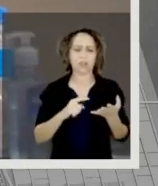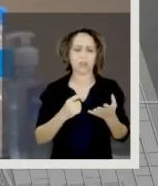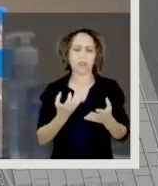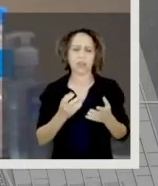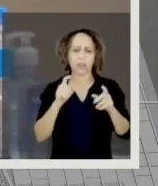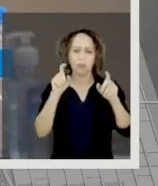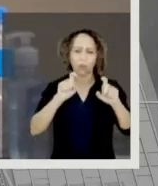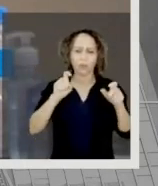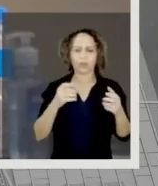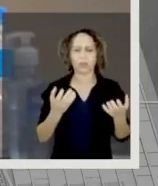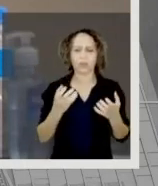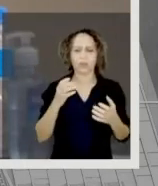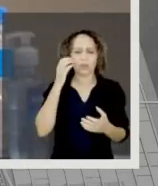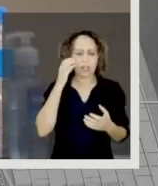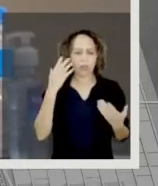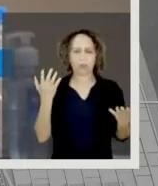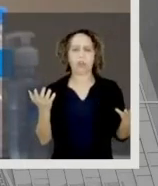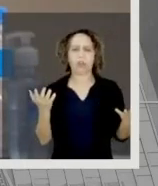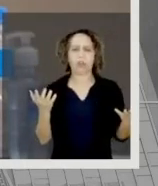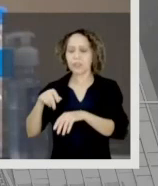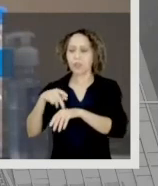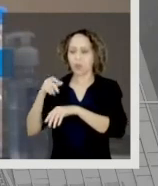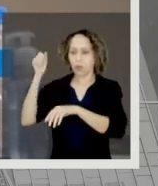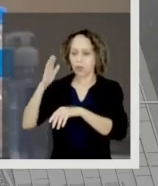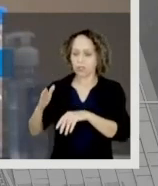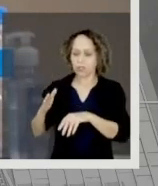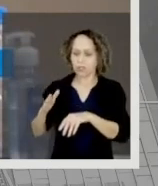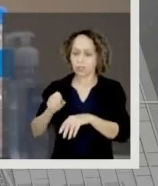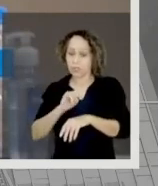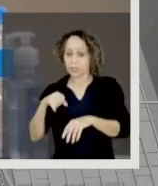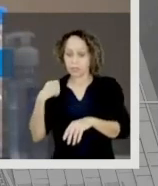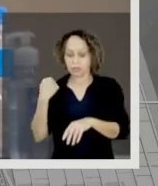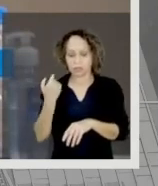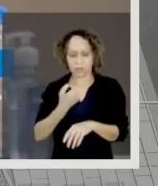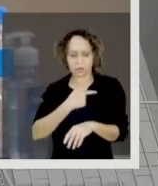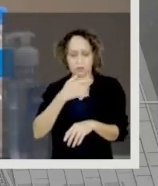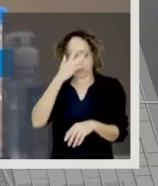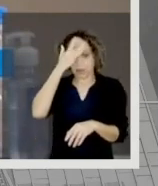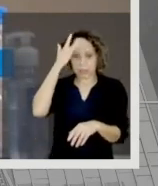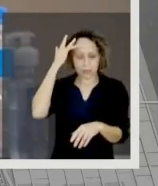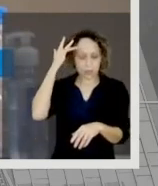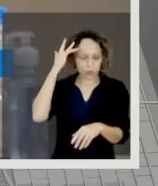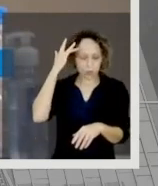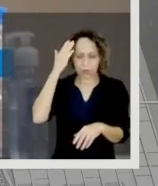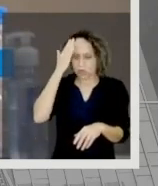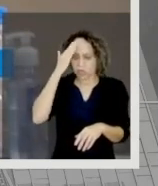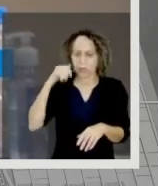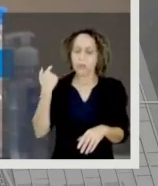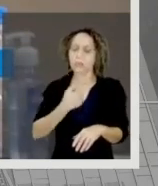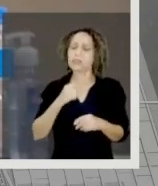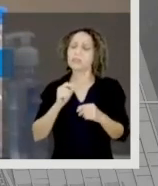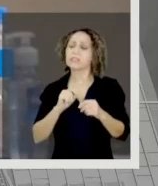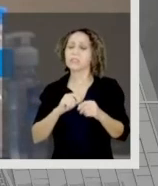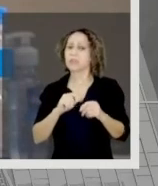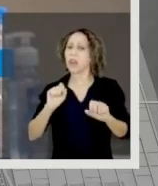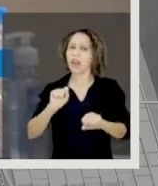condenar esses líderes, porque, eventualmente, a Simone Tebet é um rosto desconhecido, de 1%, sem carisma, sem possibilidade praticamente